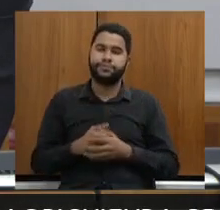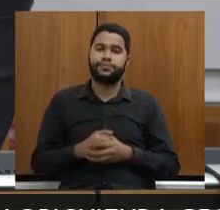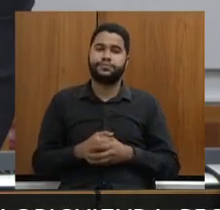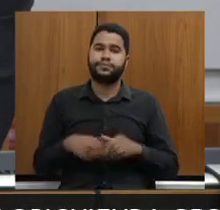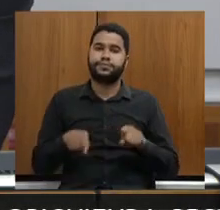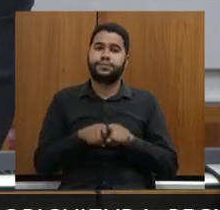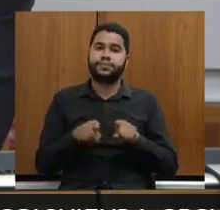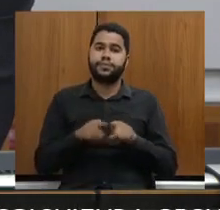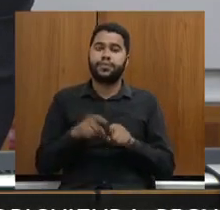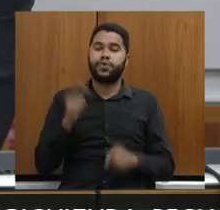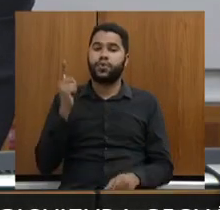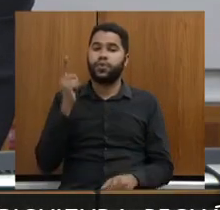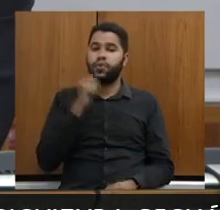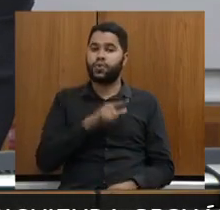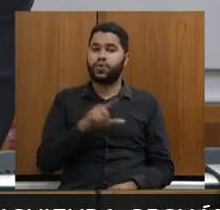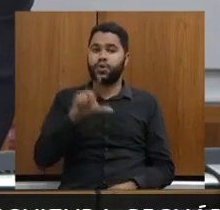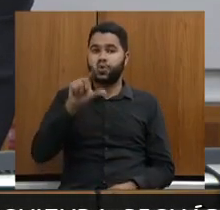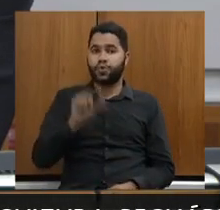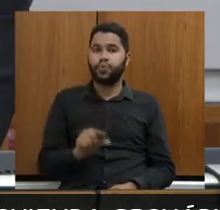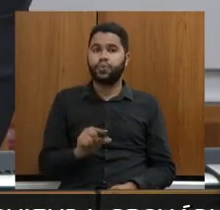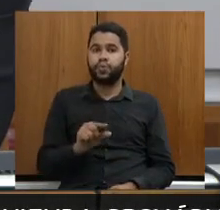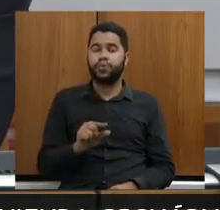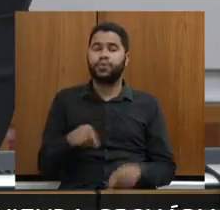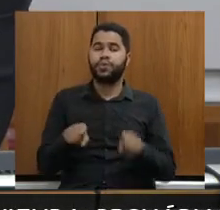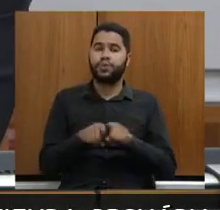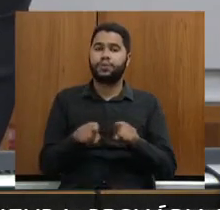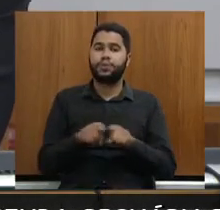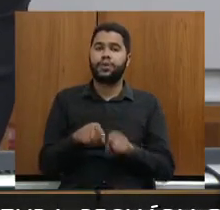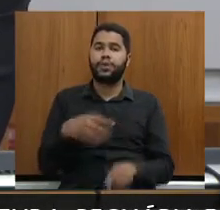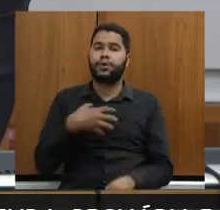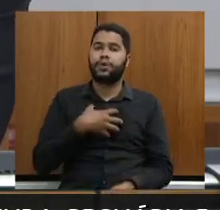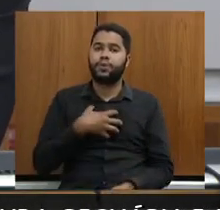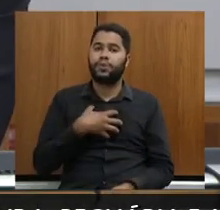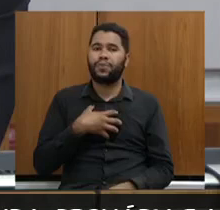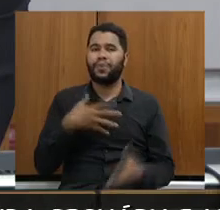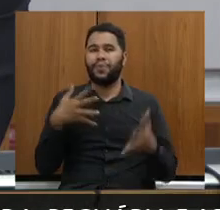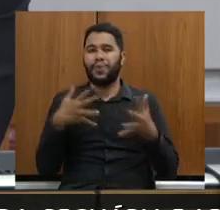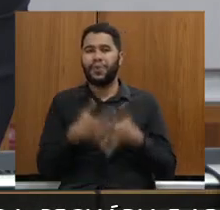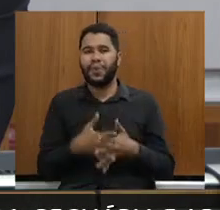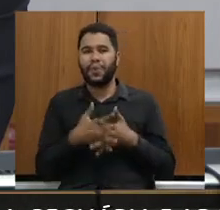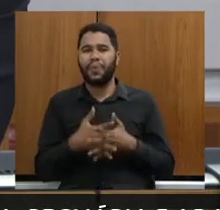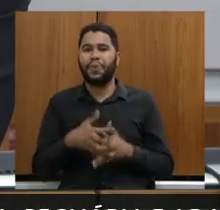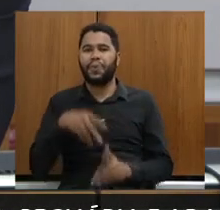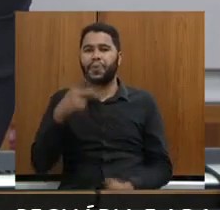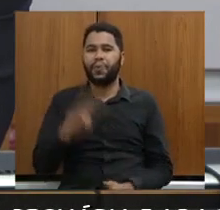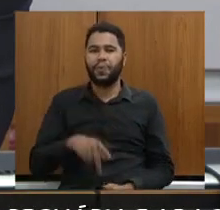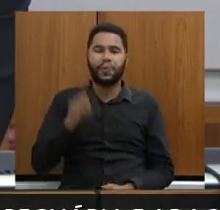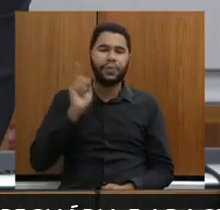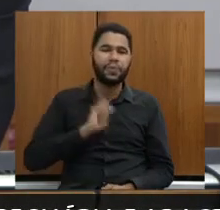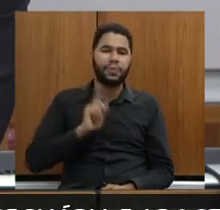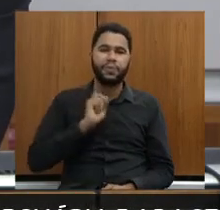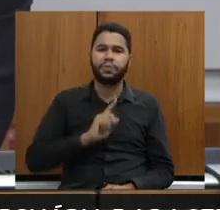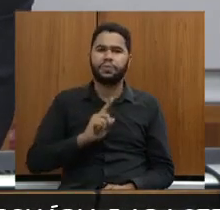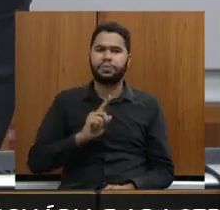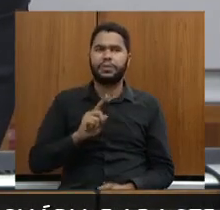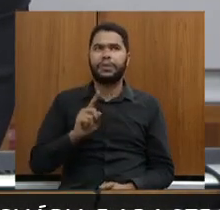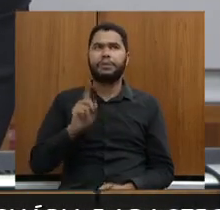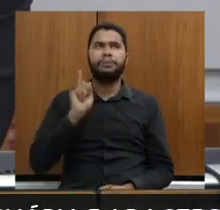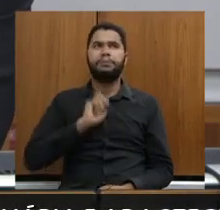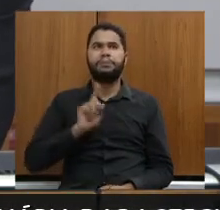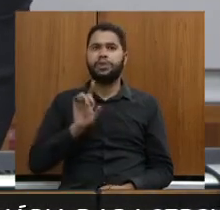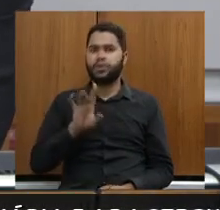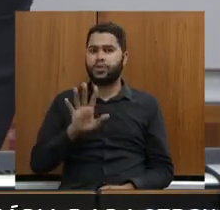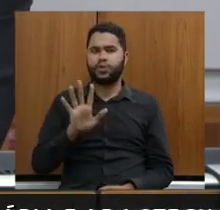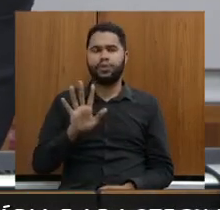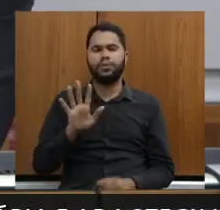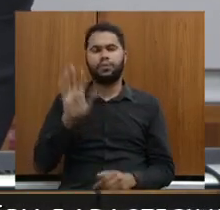e uma vez que a gente conseguir diminuir regulamentação porque também da forma como está complexa demais em Minas Gerais não foi Minas mas todo o Brasil